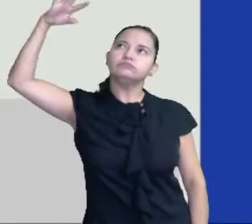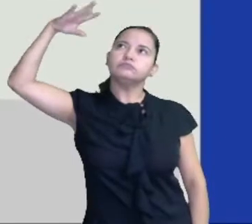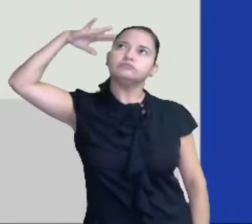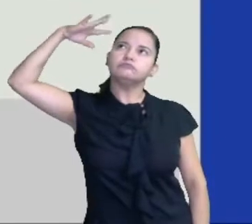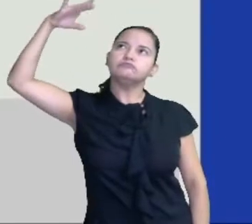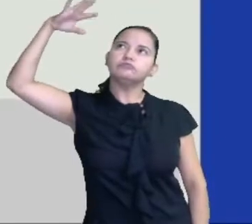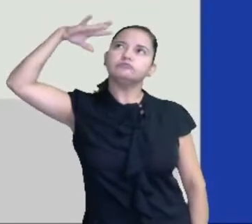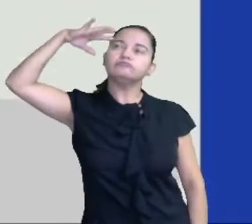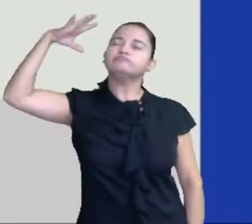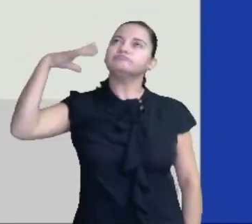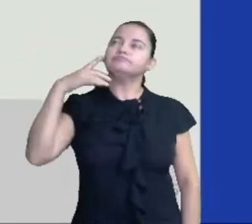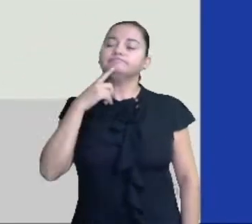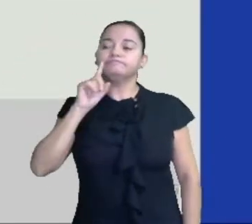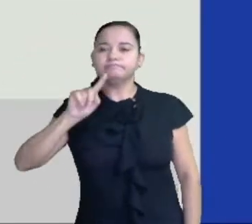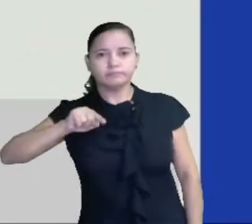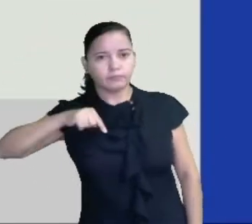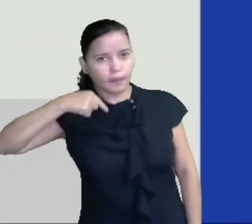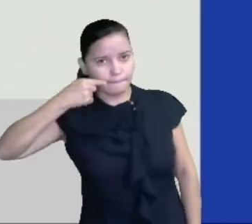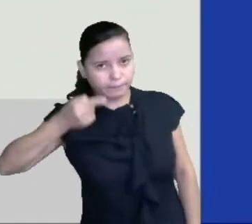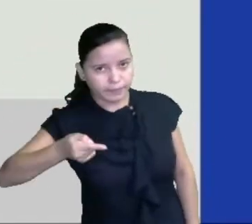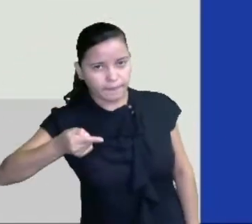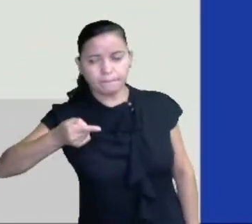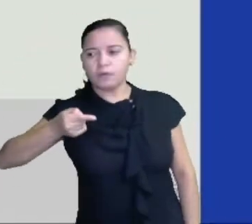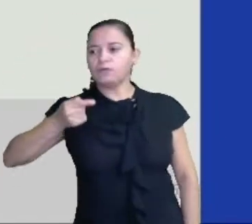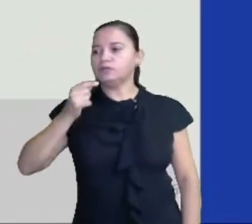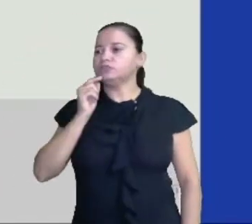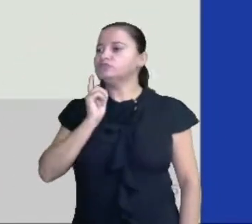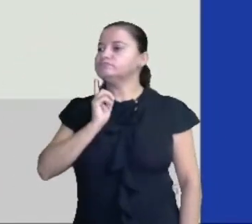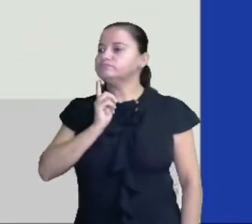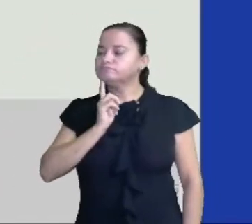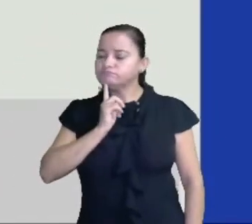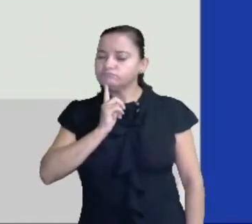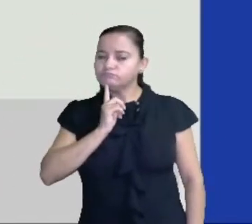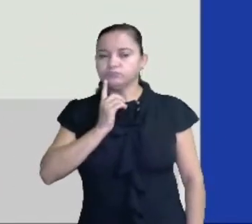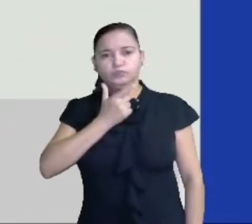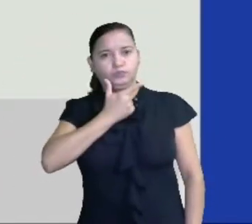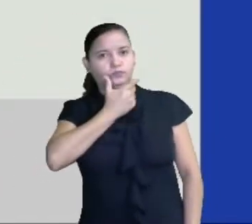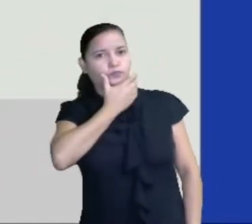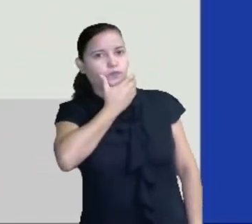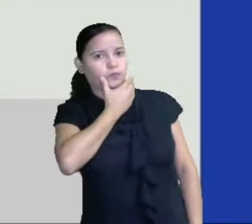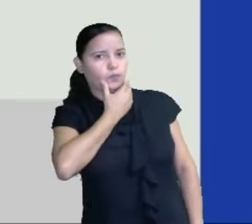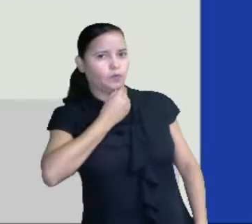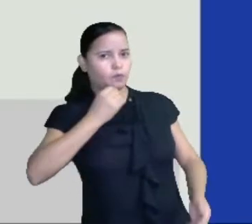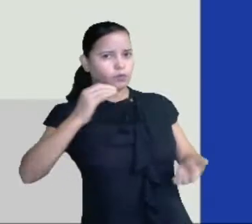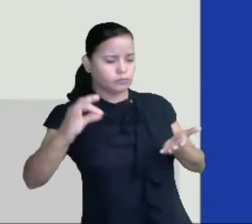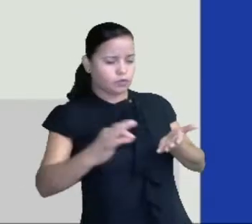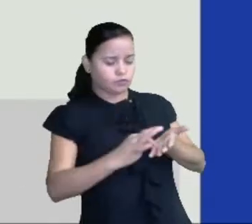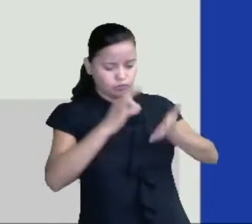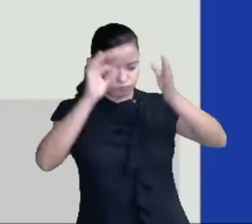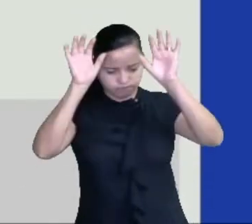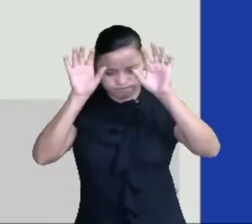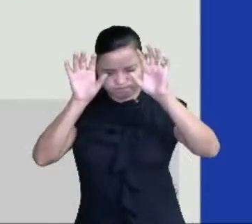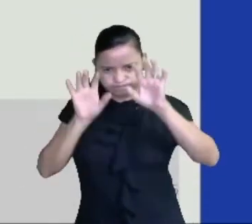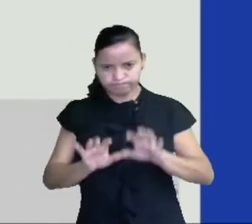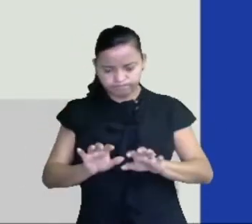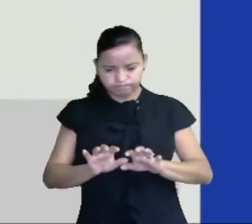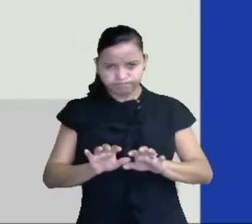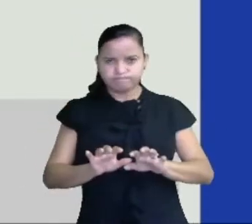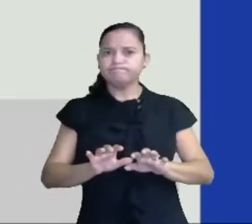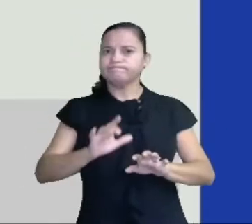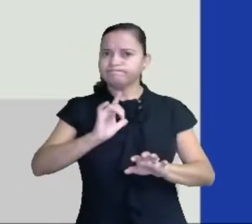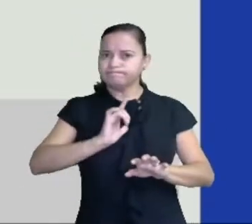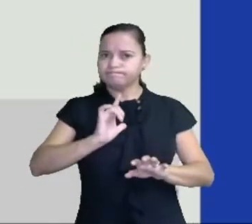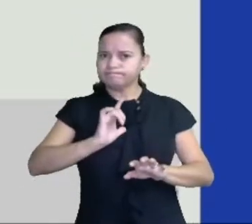inspiração. Depois que ele é autor, ele vai transcrever e vai passar essa informação através de um